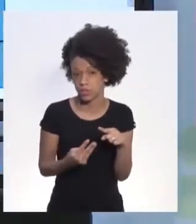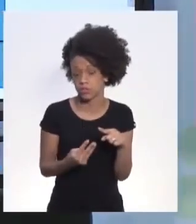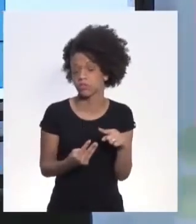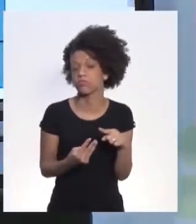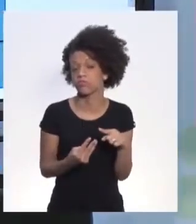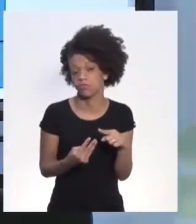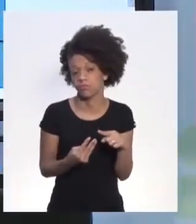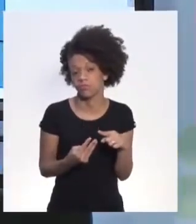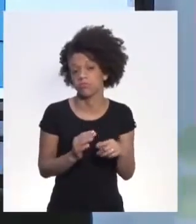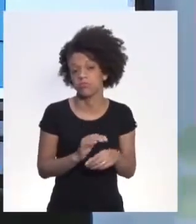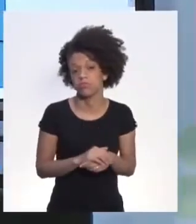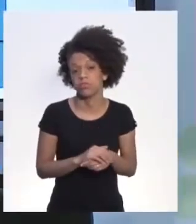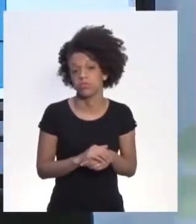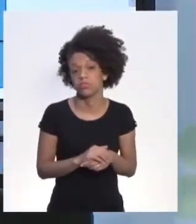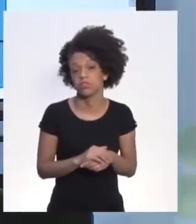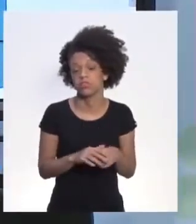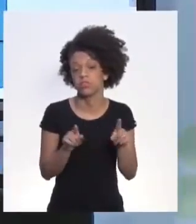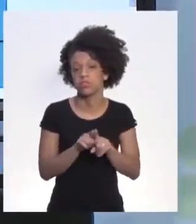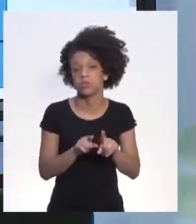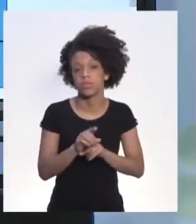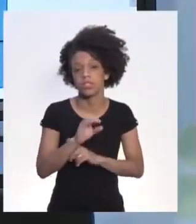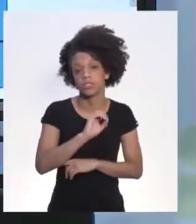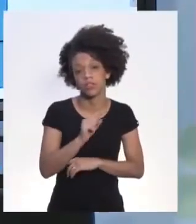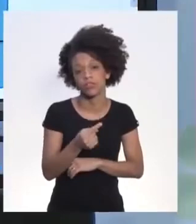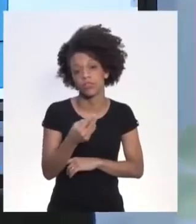né? E aqui eu tenho